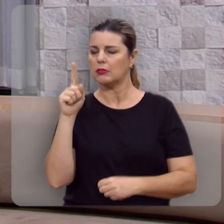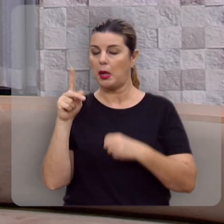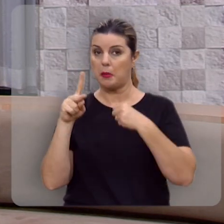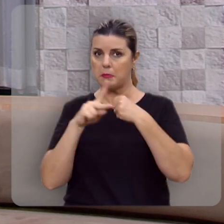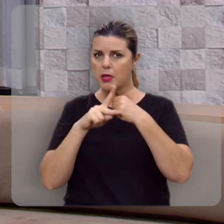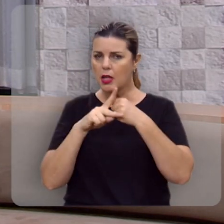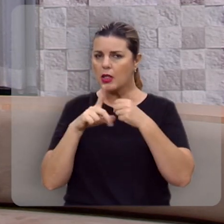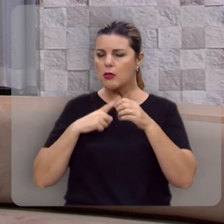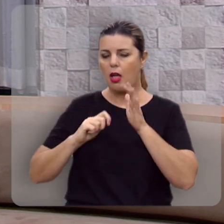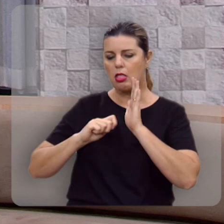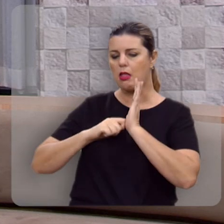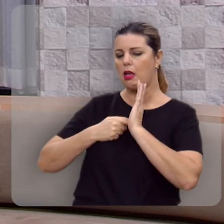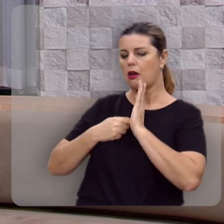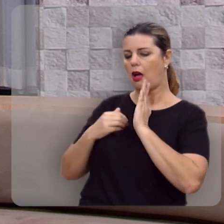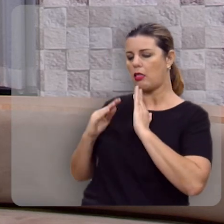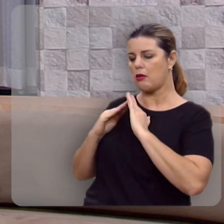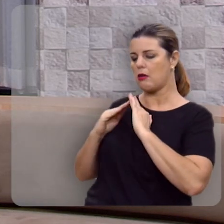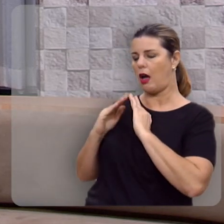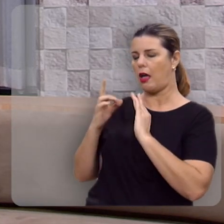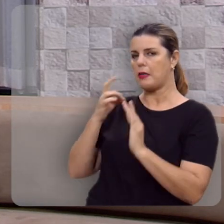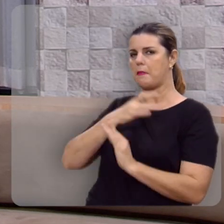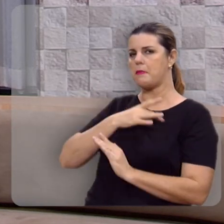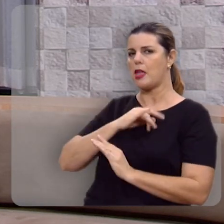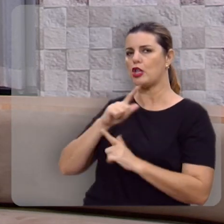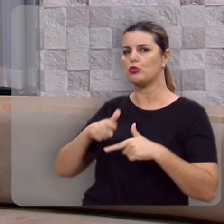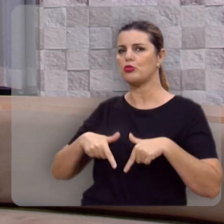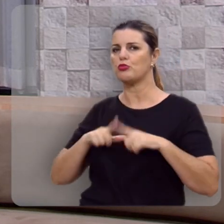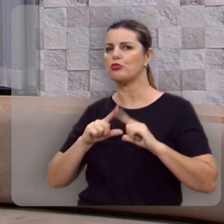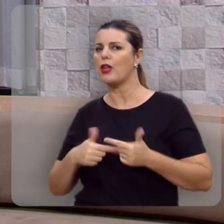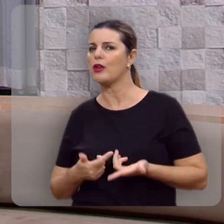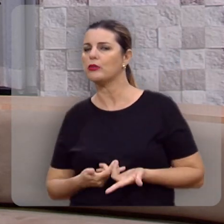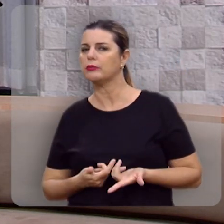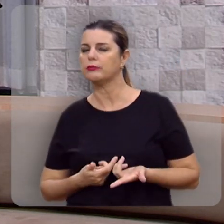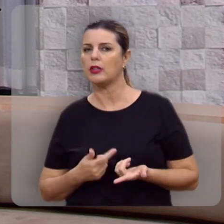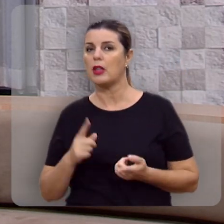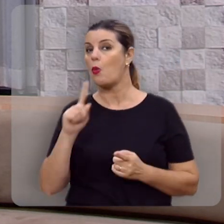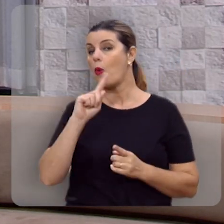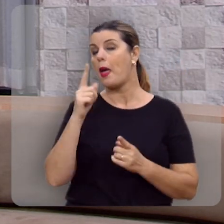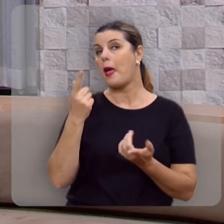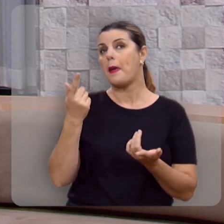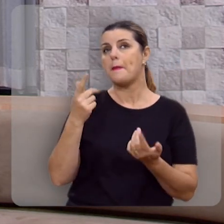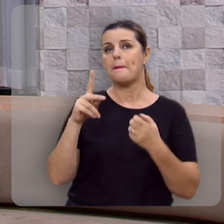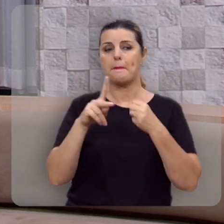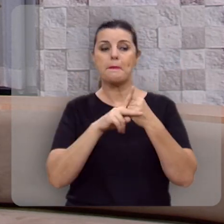dos judeus. No domingo de manhã, não é Pedro, nem seus